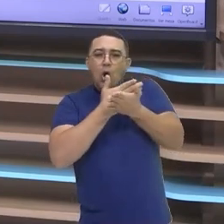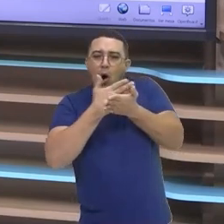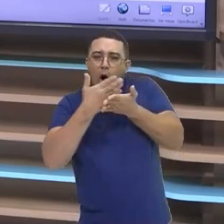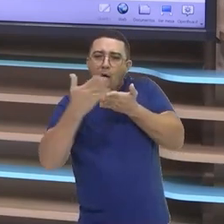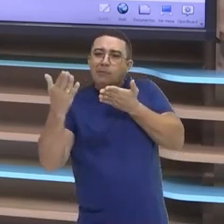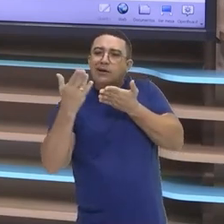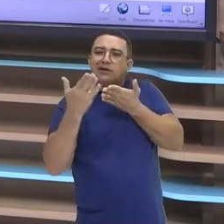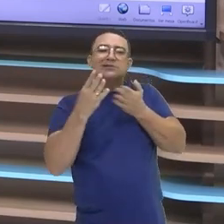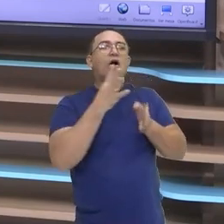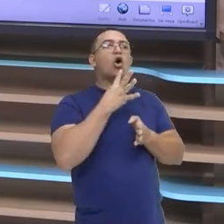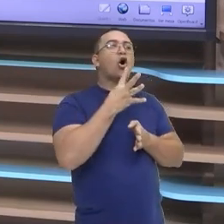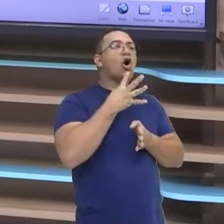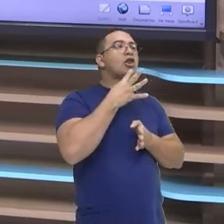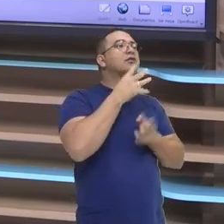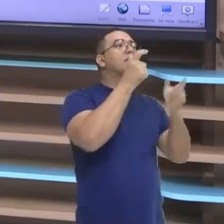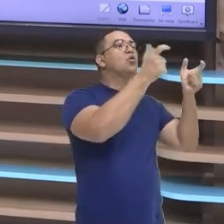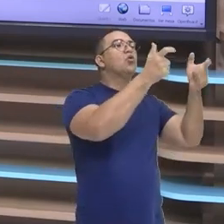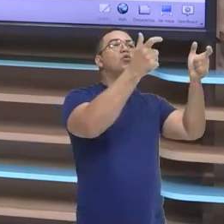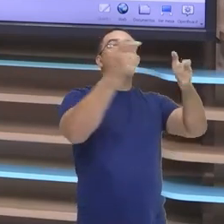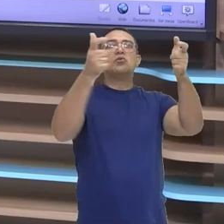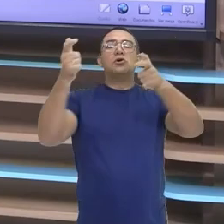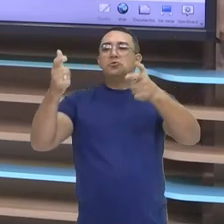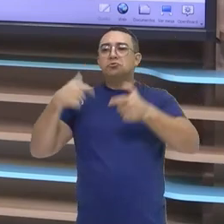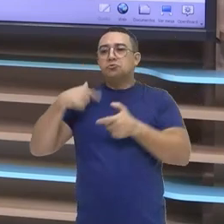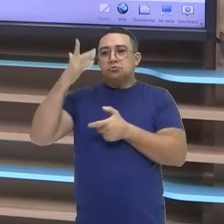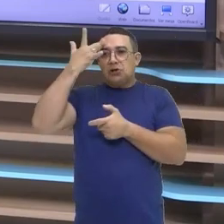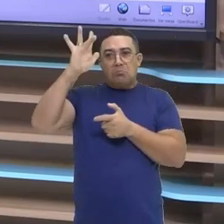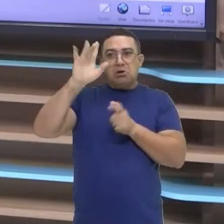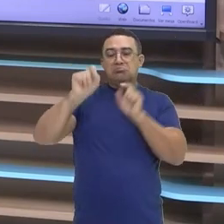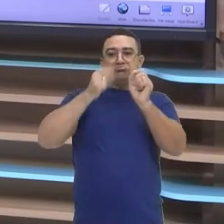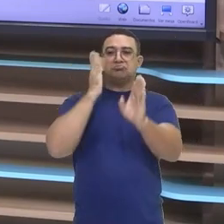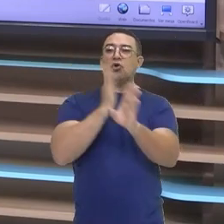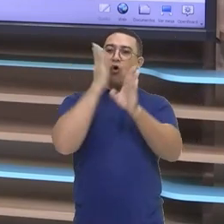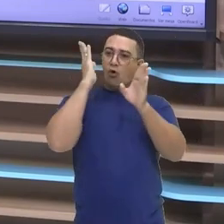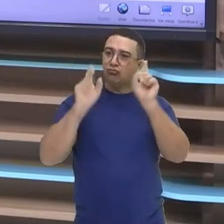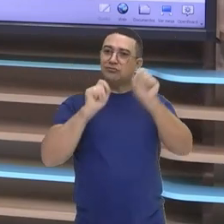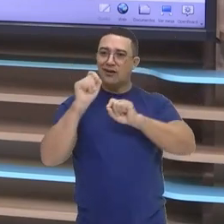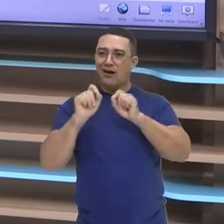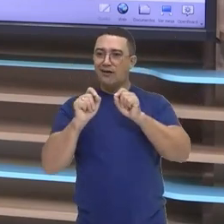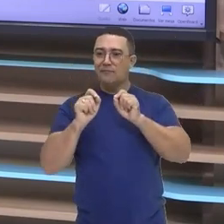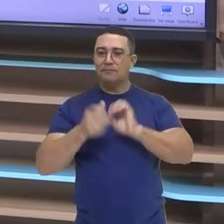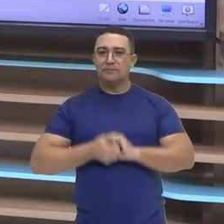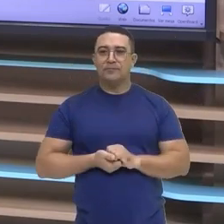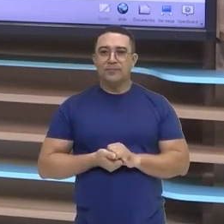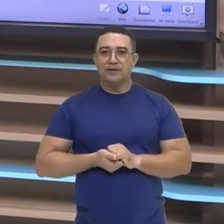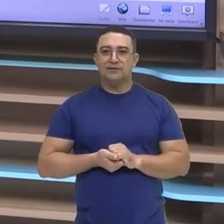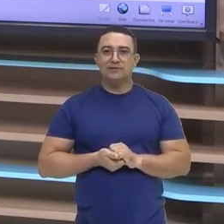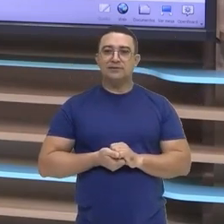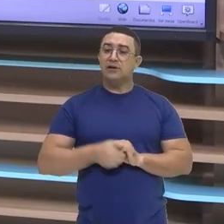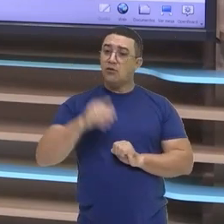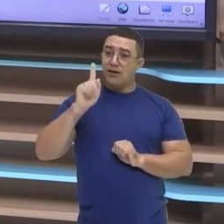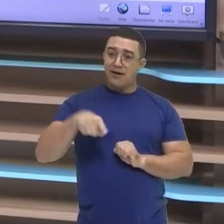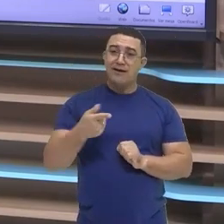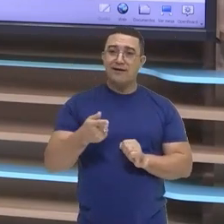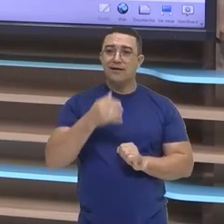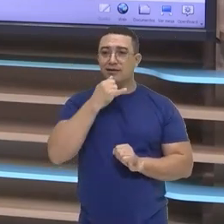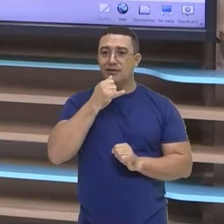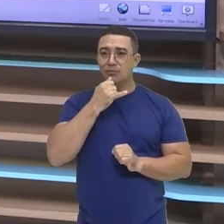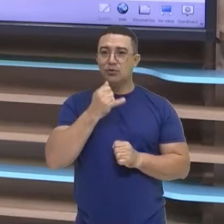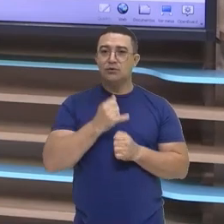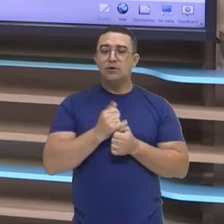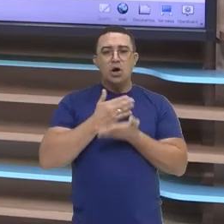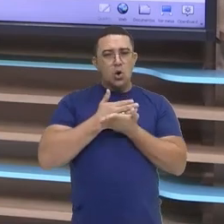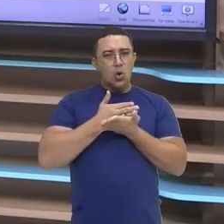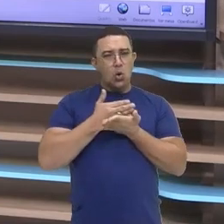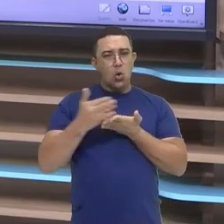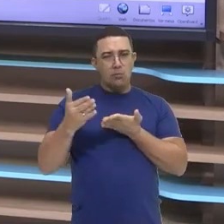ali aquele local, sem saber o que eu iria me deparar ali na frente. Então, foi basicamente isso, né? Então, a